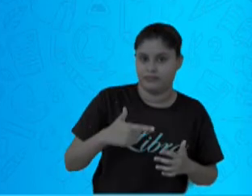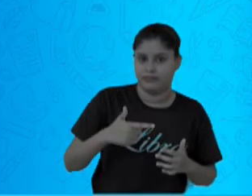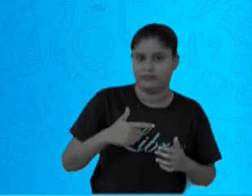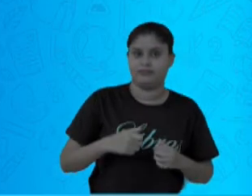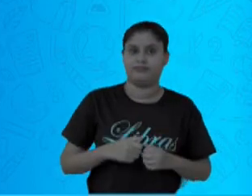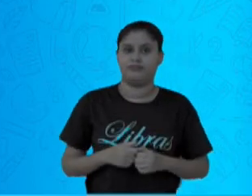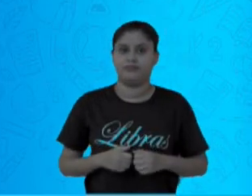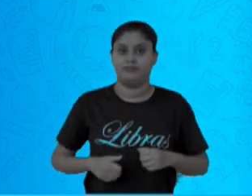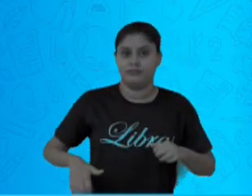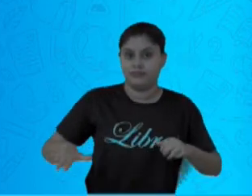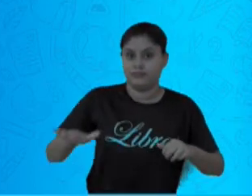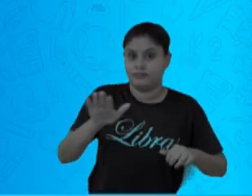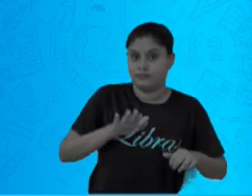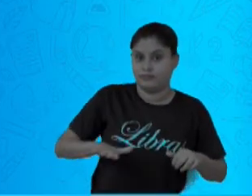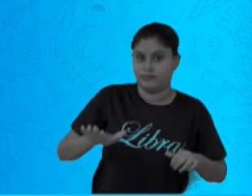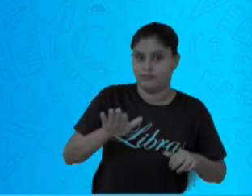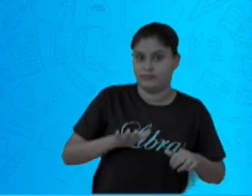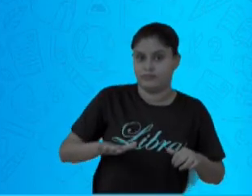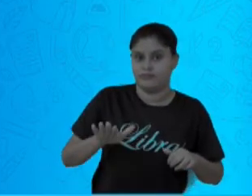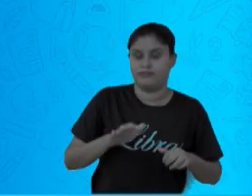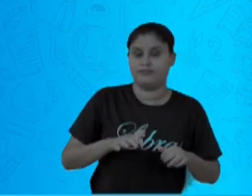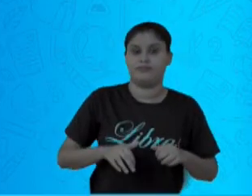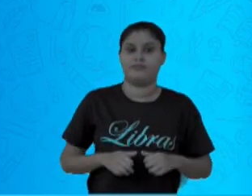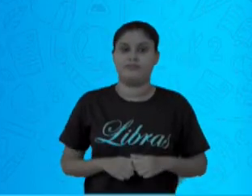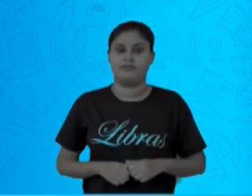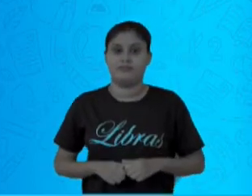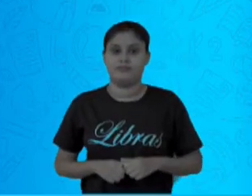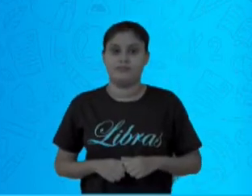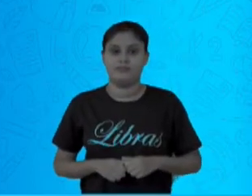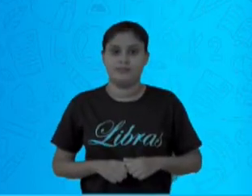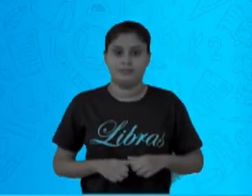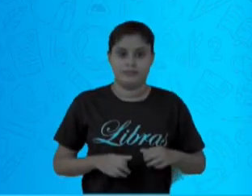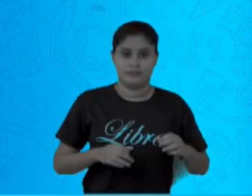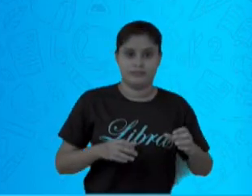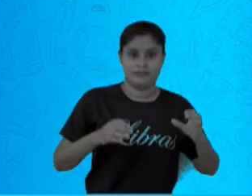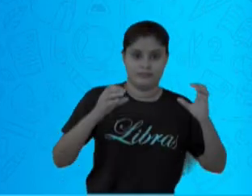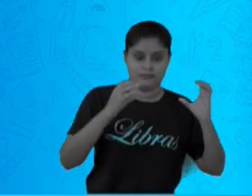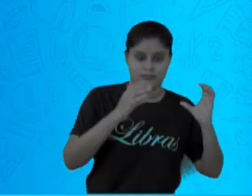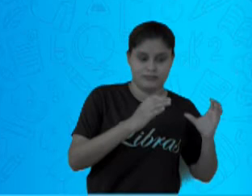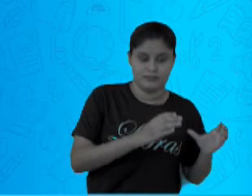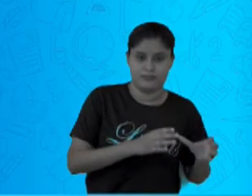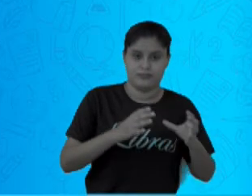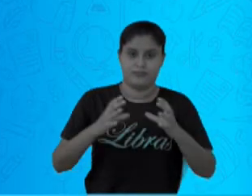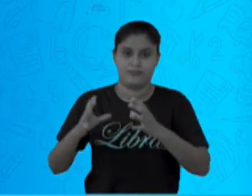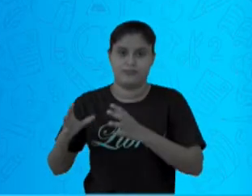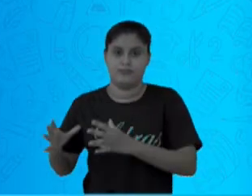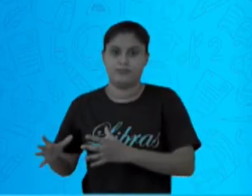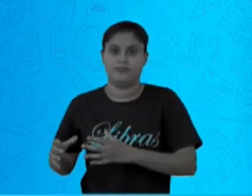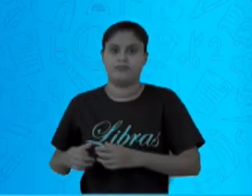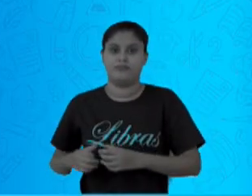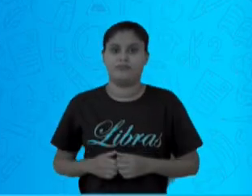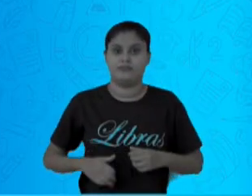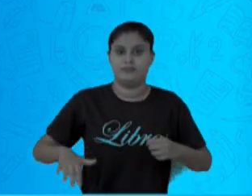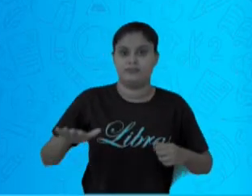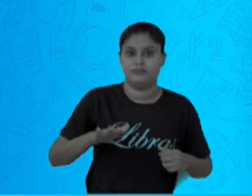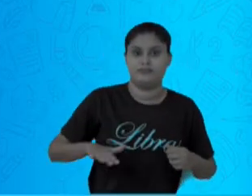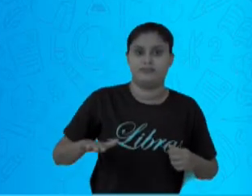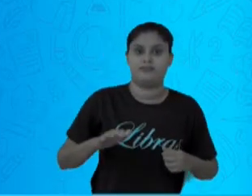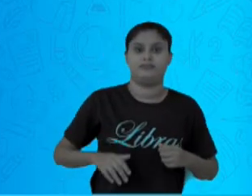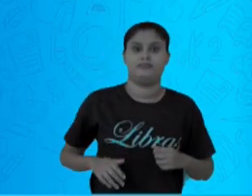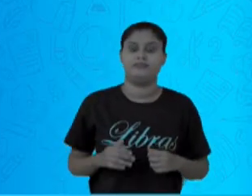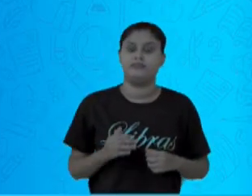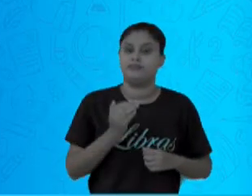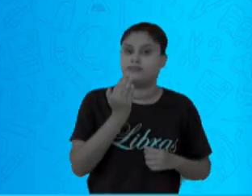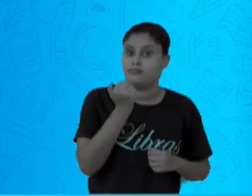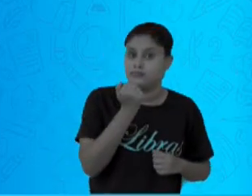campo. Cidade e campo possui o que se chama de relação de complementaridade. Enquanto o campo produz os alimentos